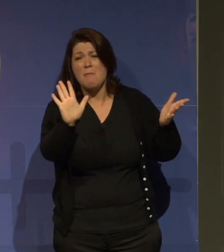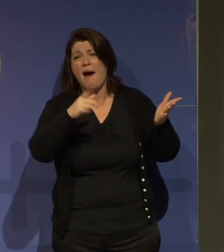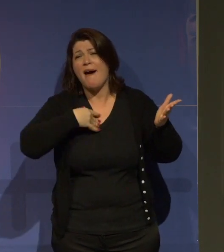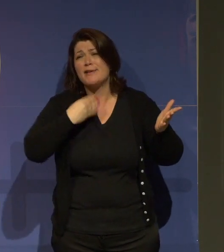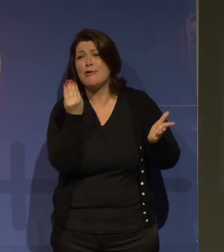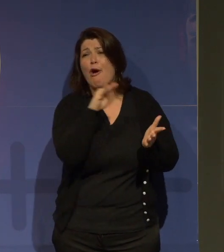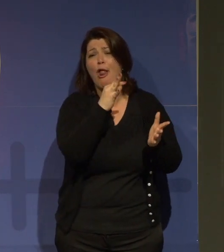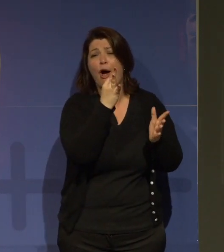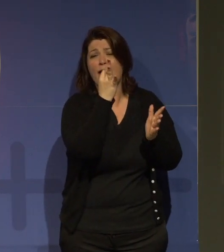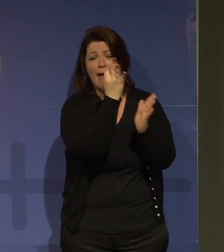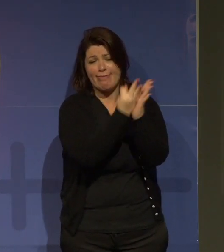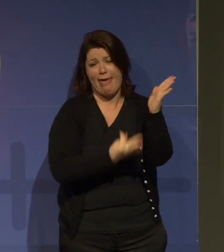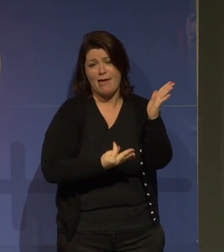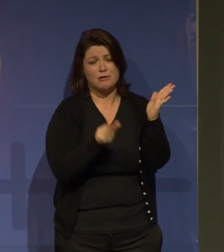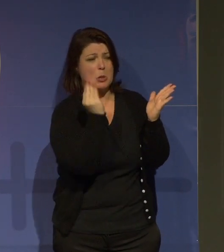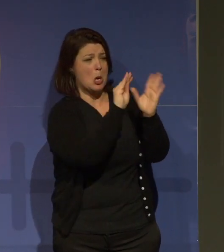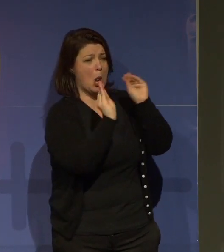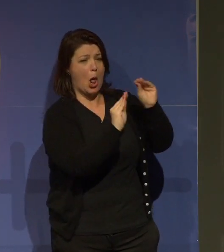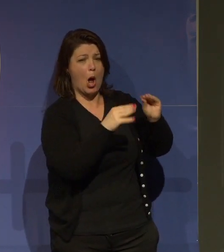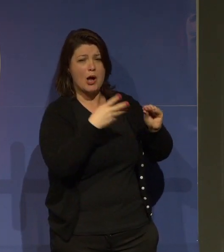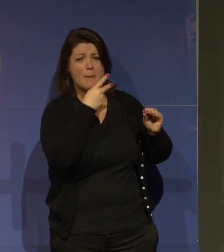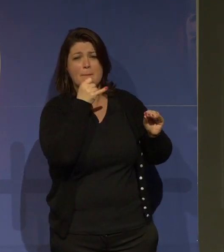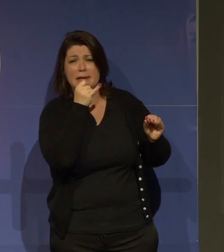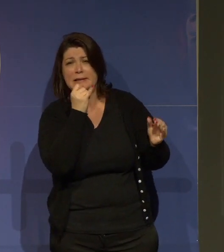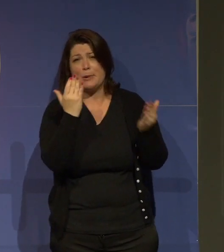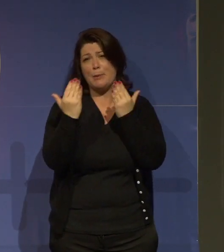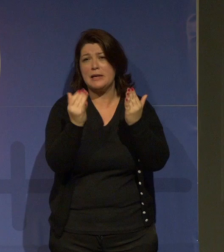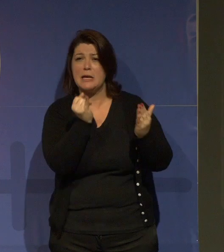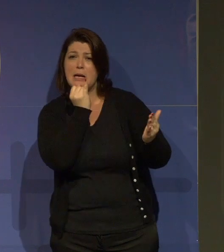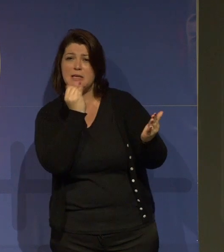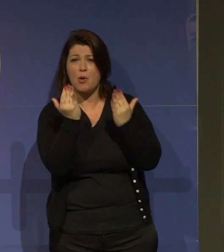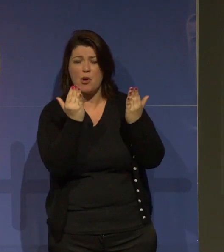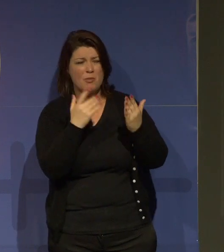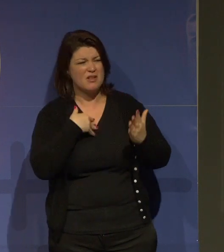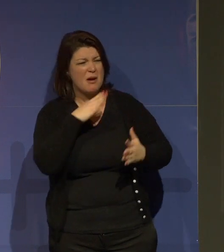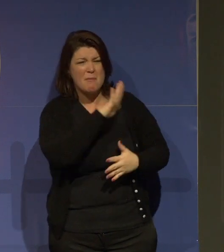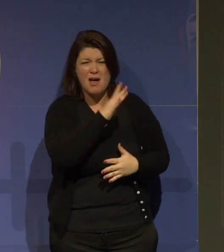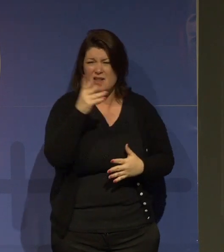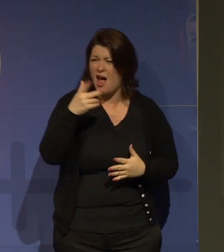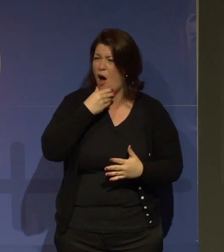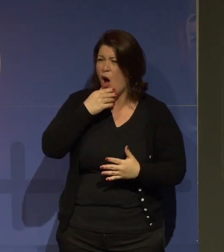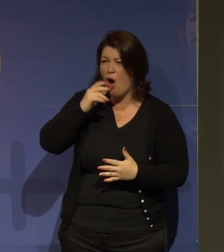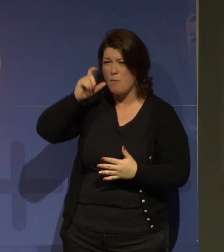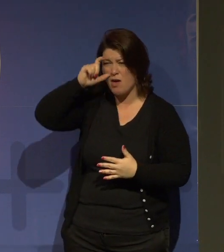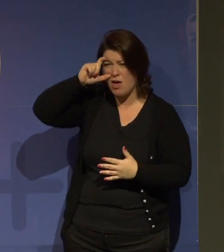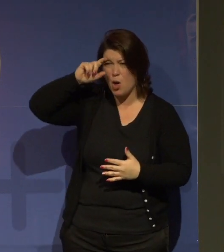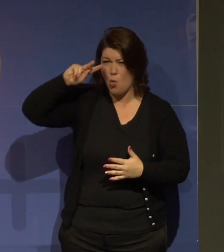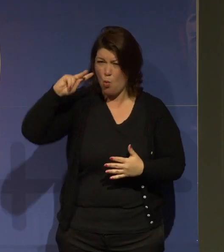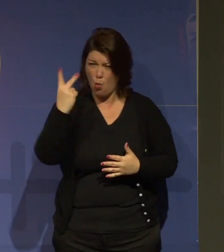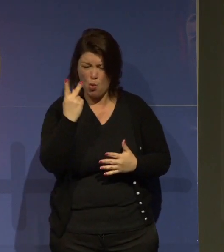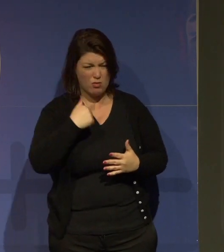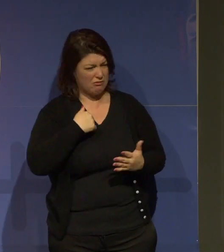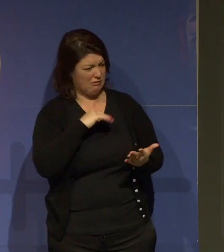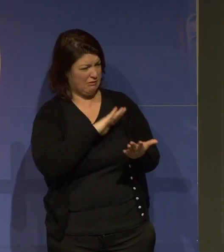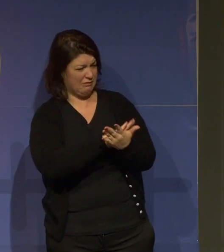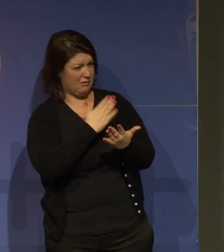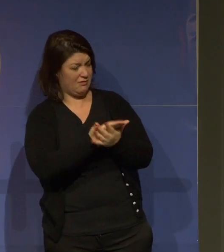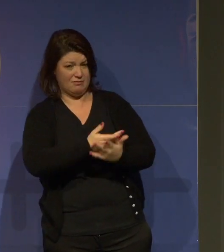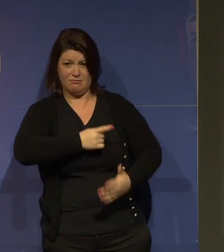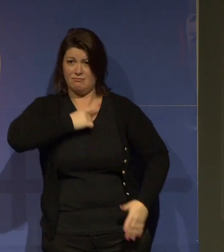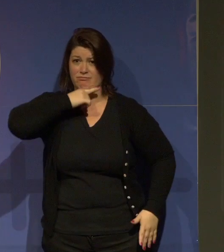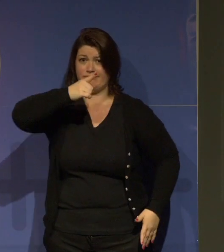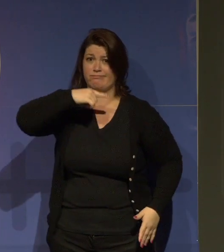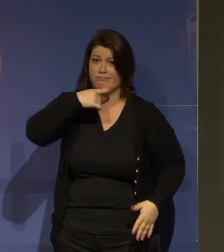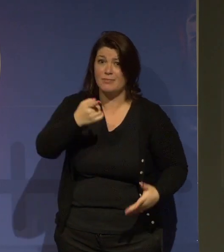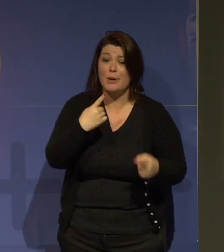metáfora, que o Hugo, por exemplo, né, o avatar, vai ter uma dificuldade incrível de fazer essa interpretação, porque aquele